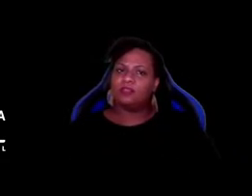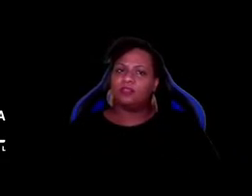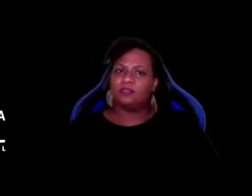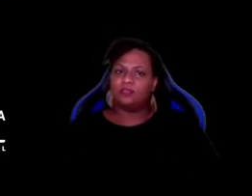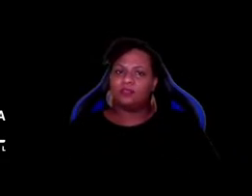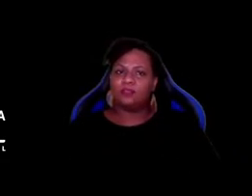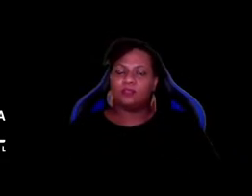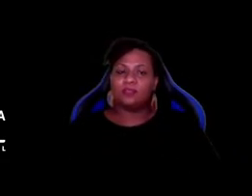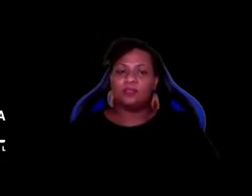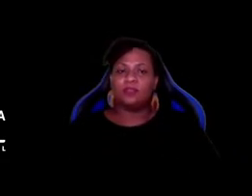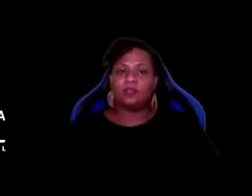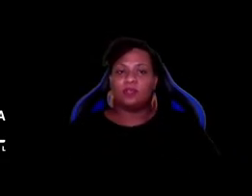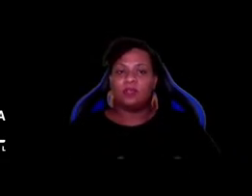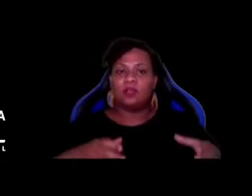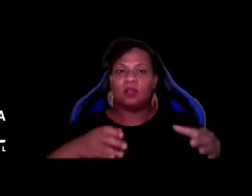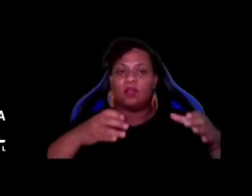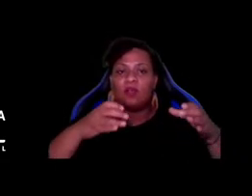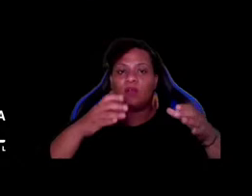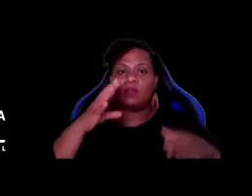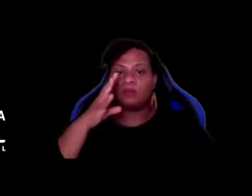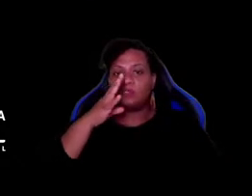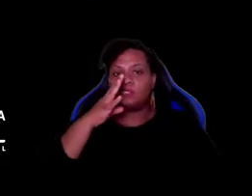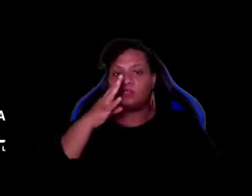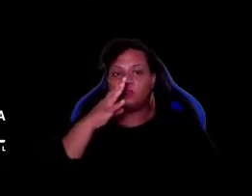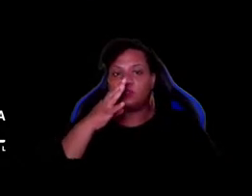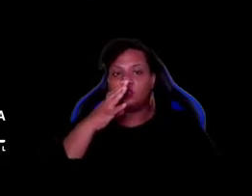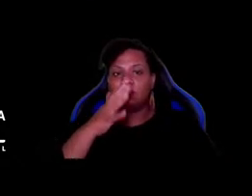alguma observação?